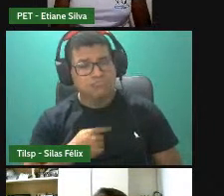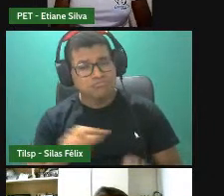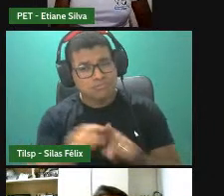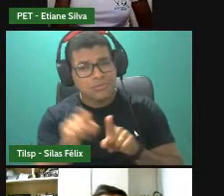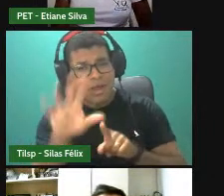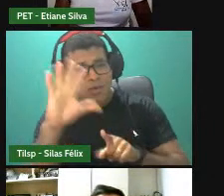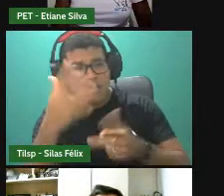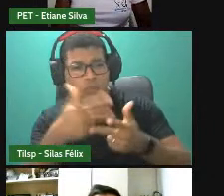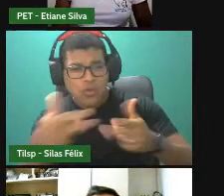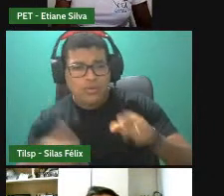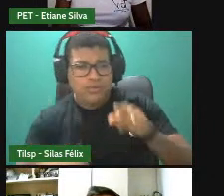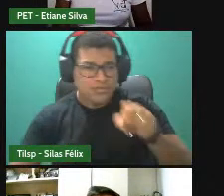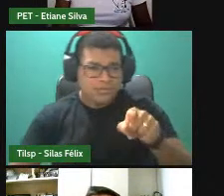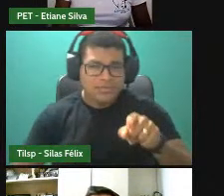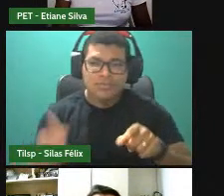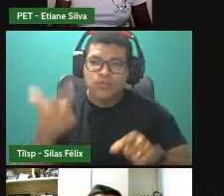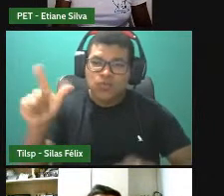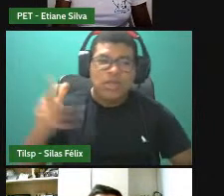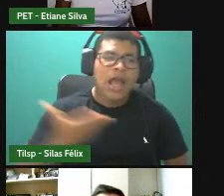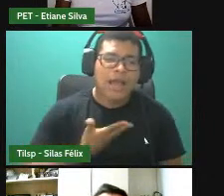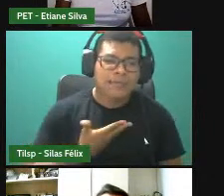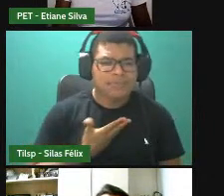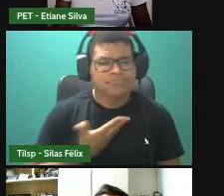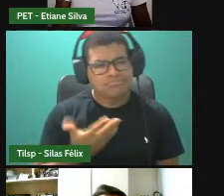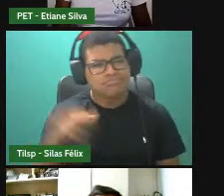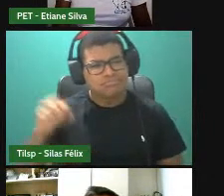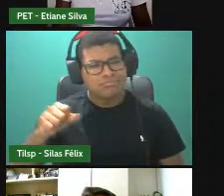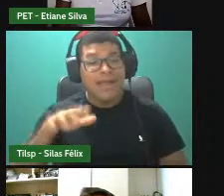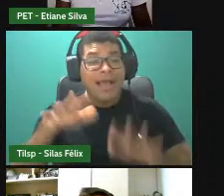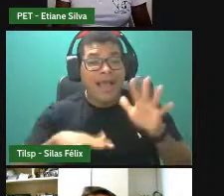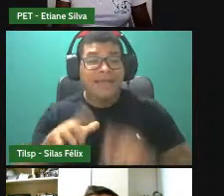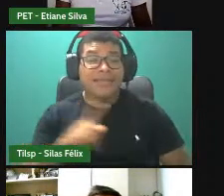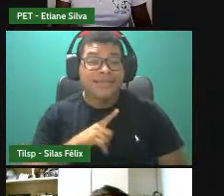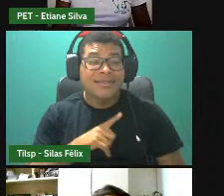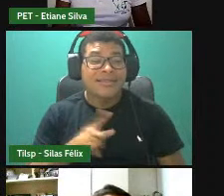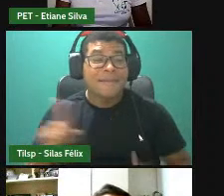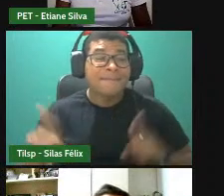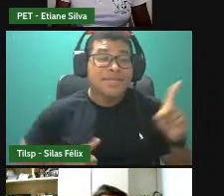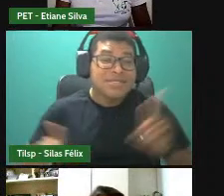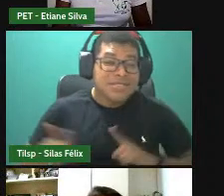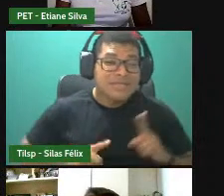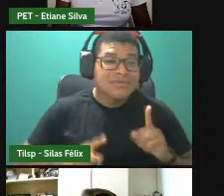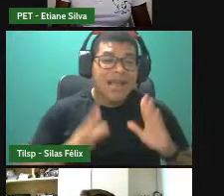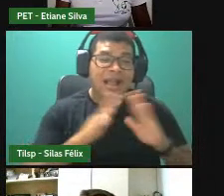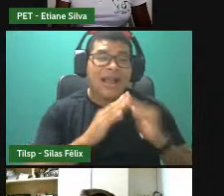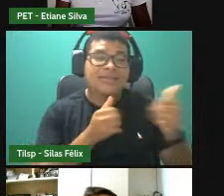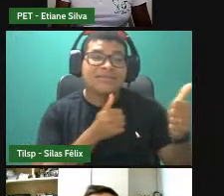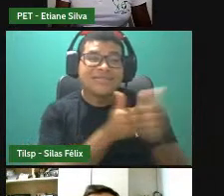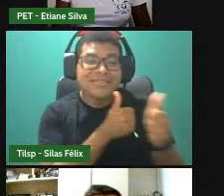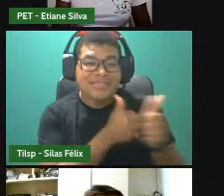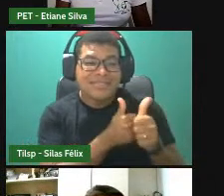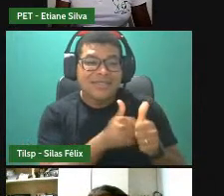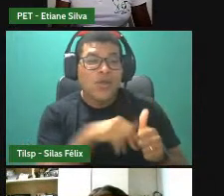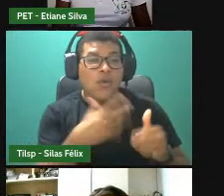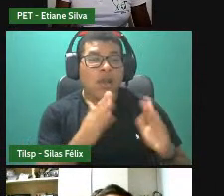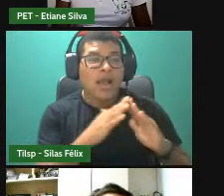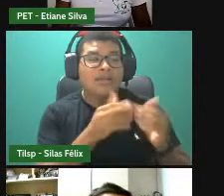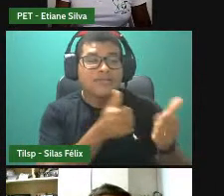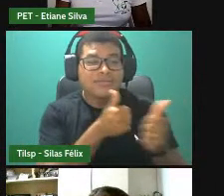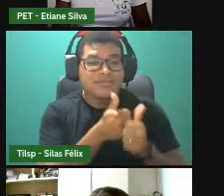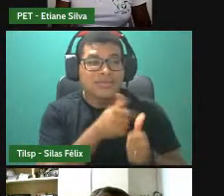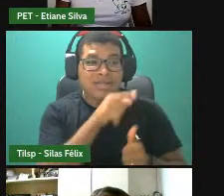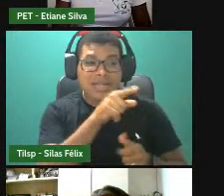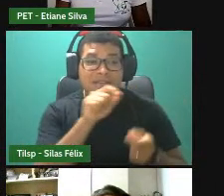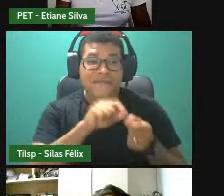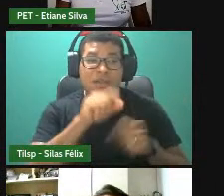vai acontecer com você também, mas sempre tem aquele primo, aquele vizinho, aquela pessoa mais próxima que fez um curso que